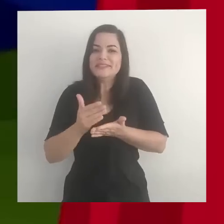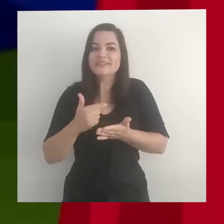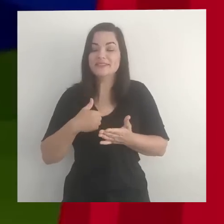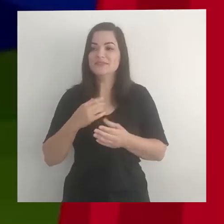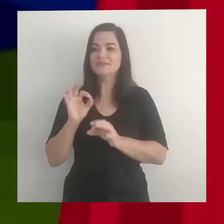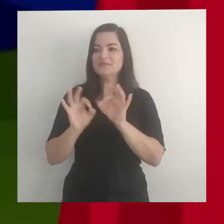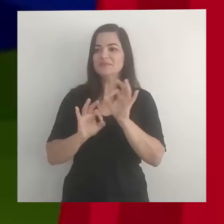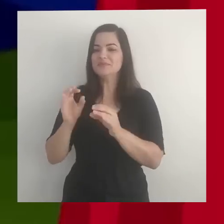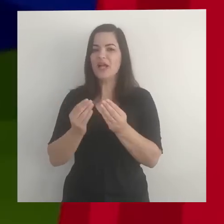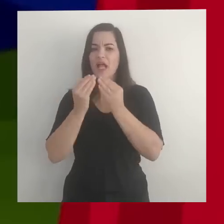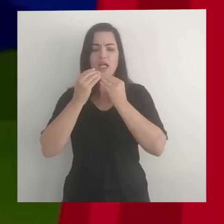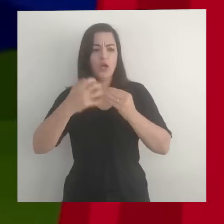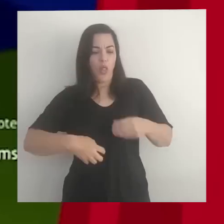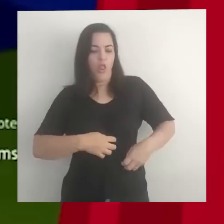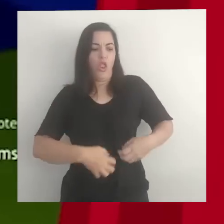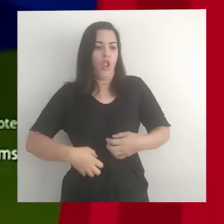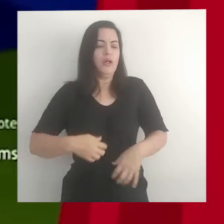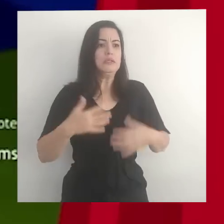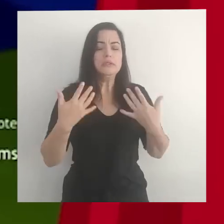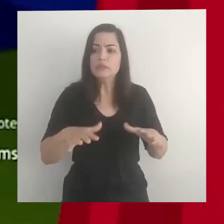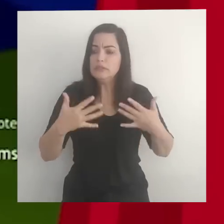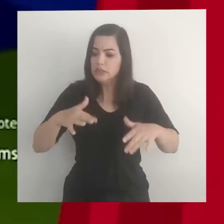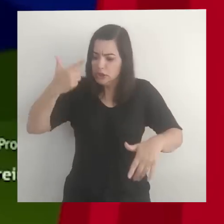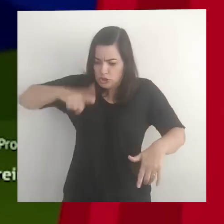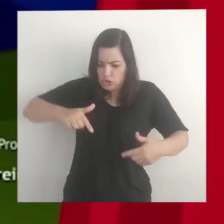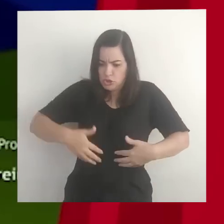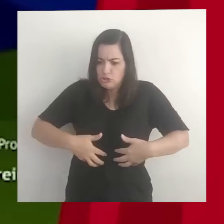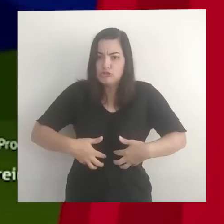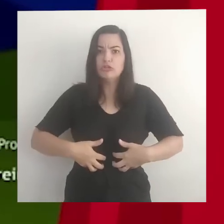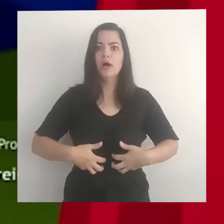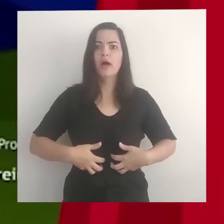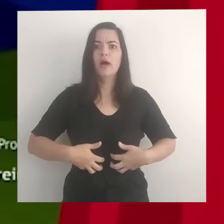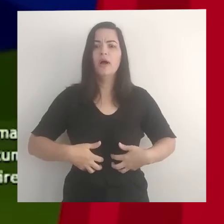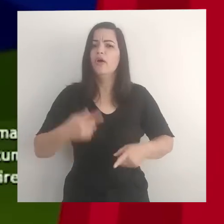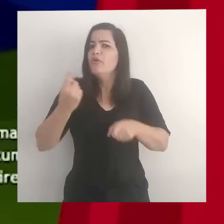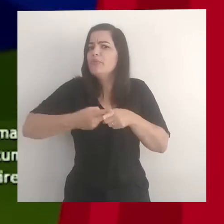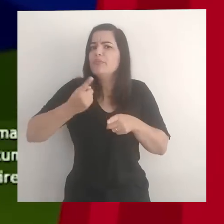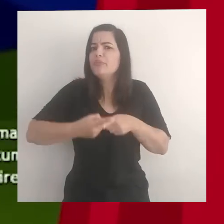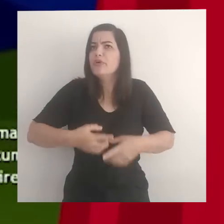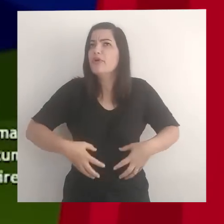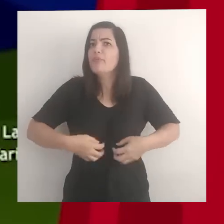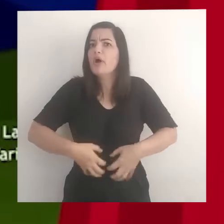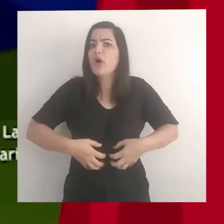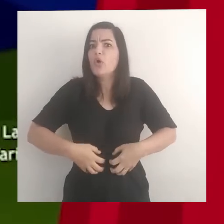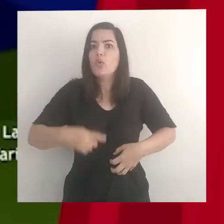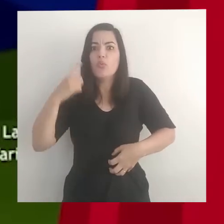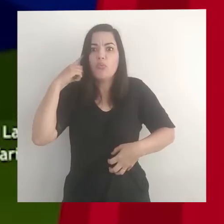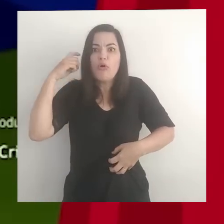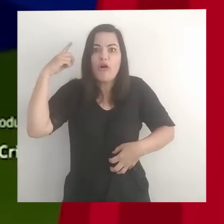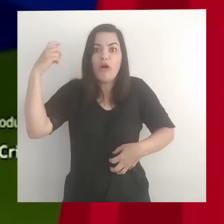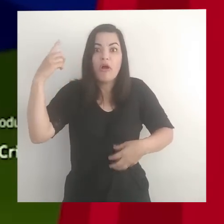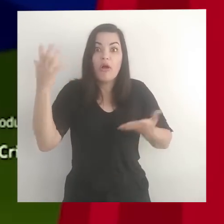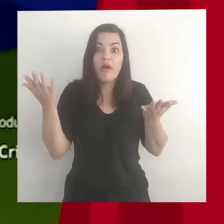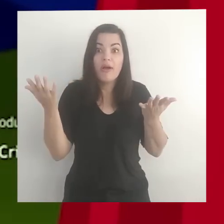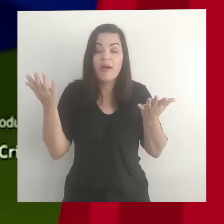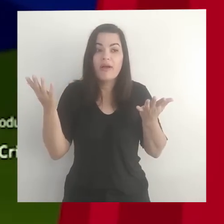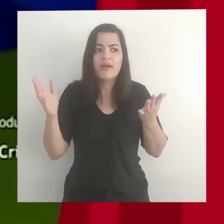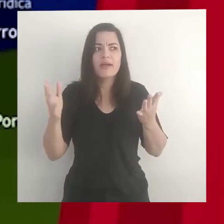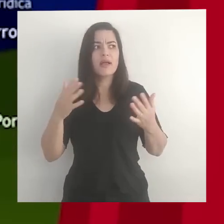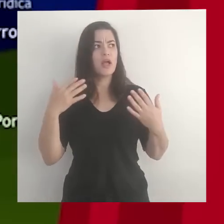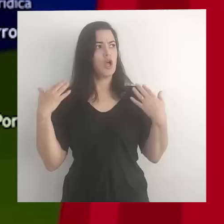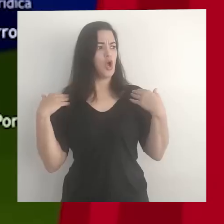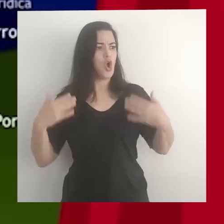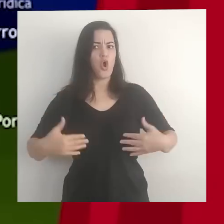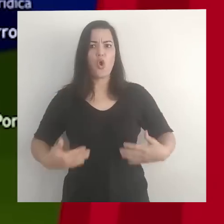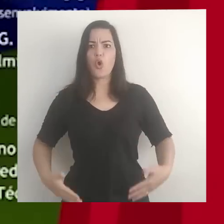gente. De novo? Mas que barulhão! Por que será que a nossa barriga ronca? Será que outra parte do